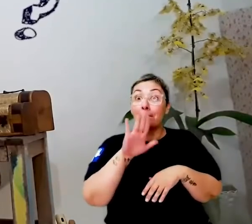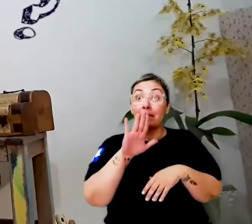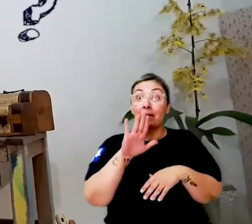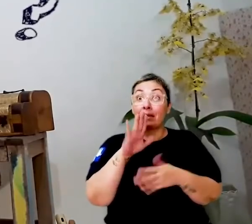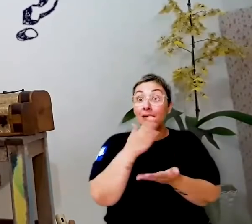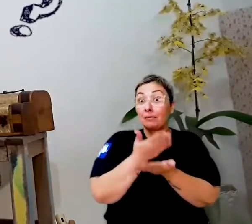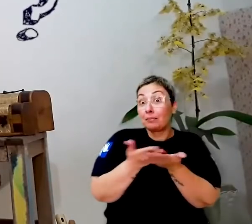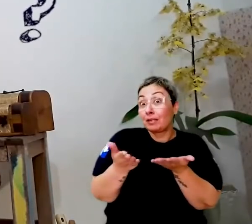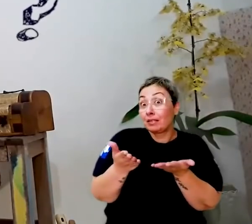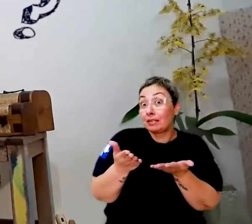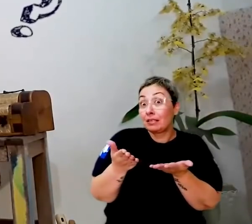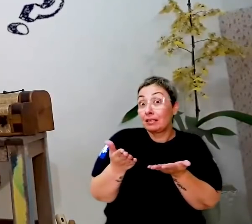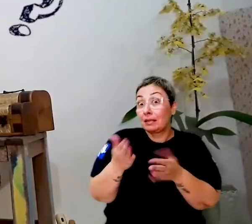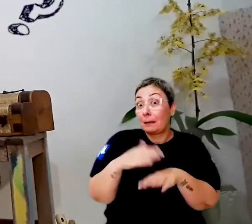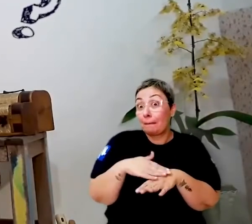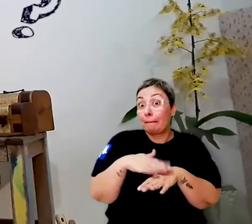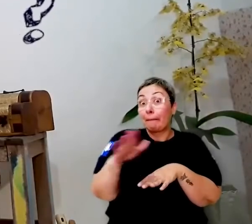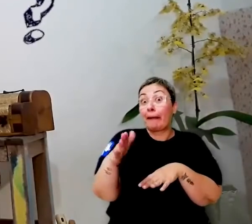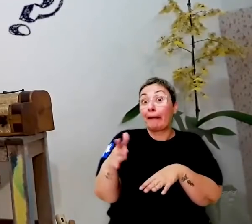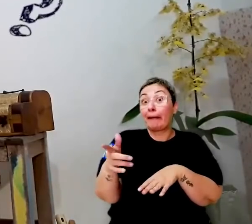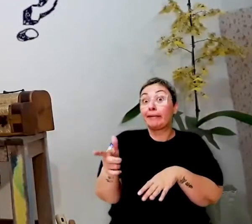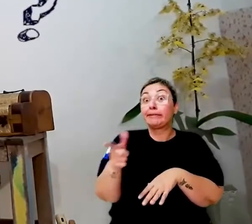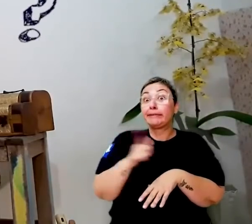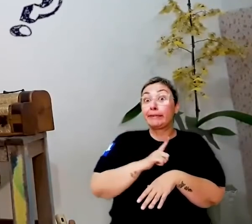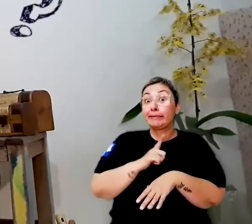perde, mais se ganha.